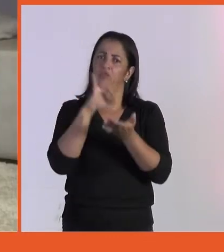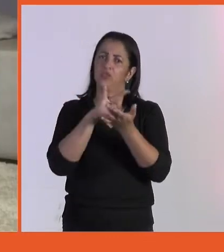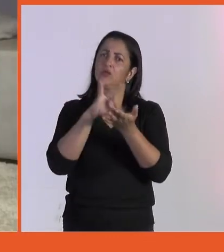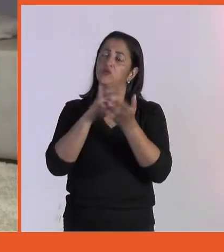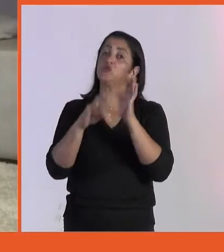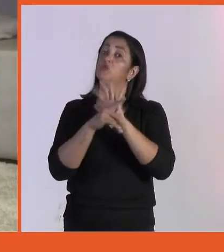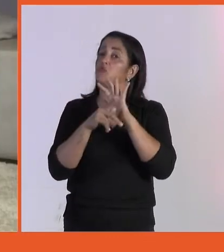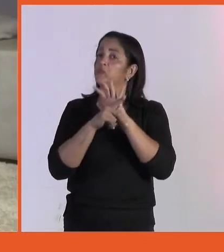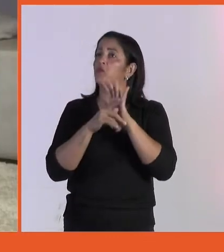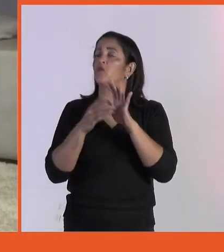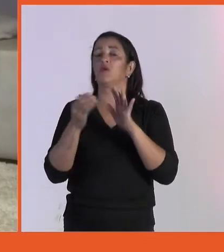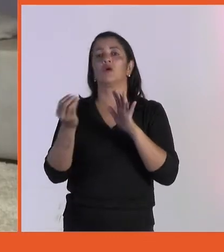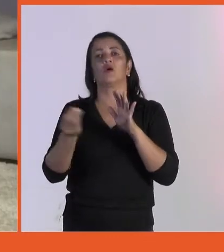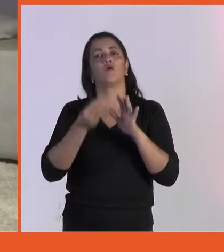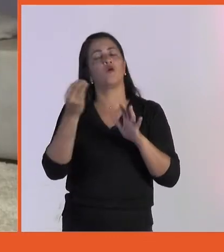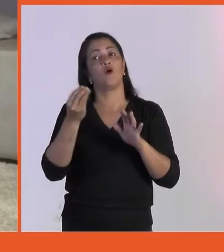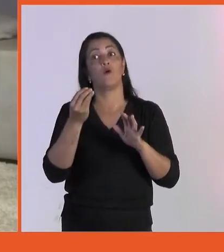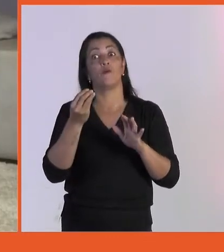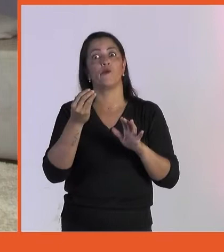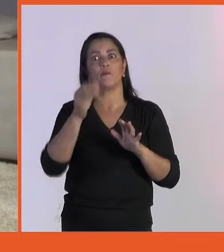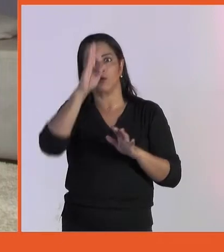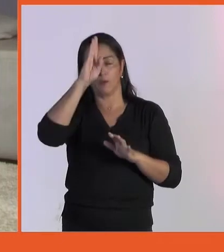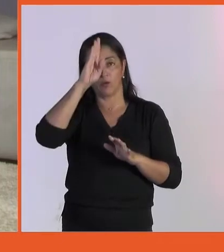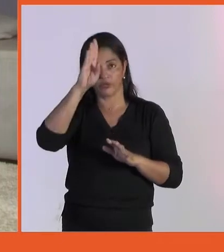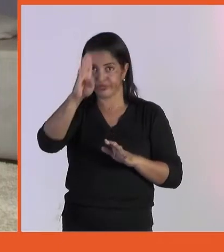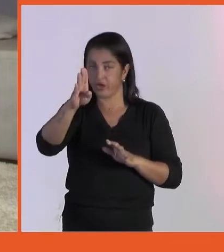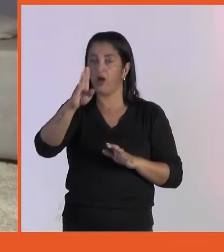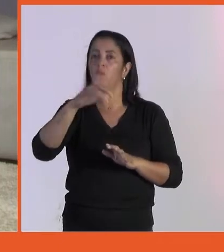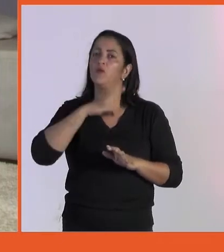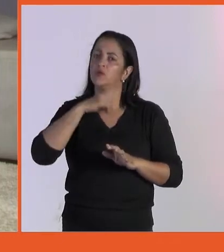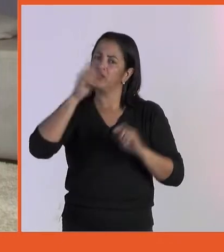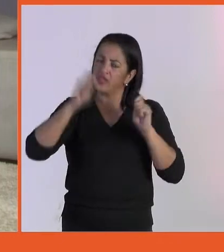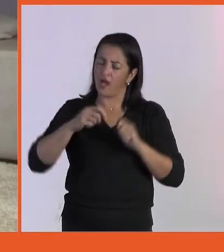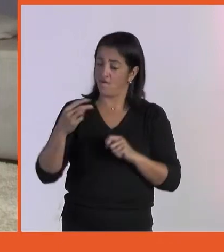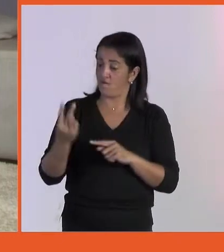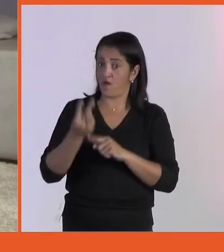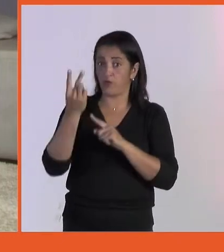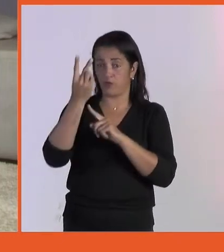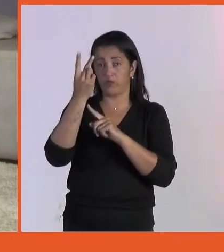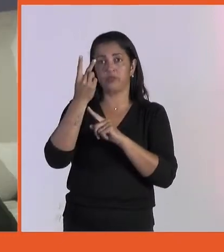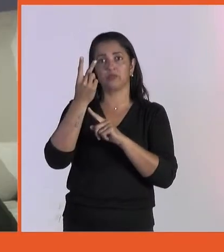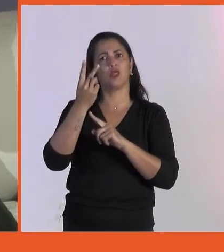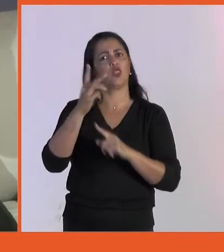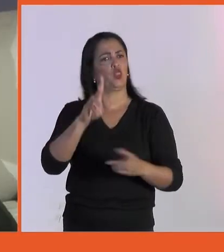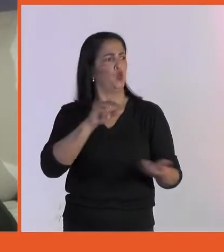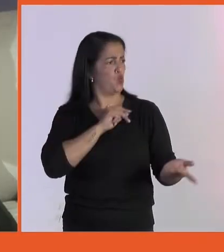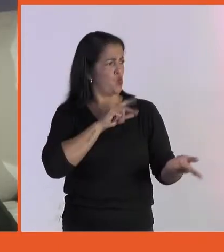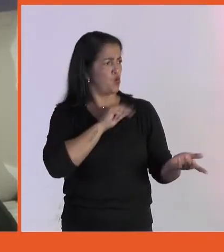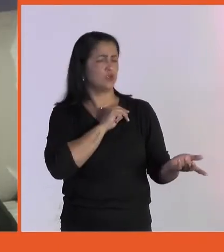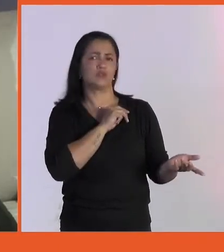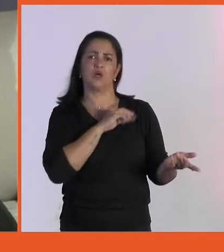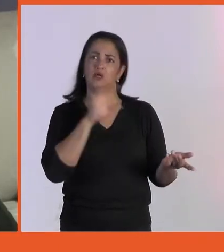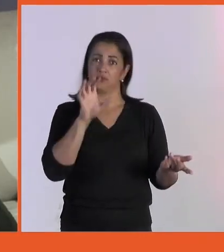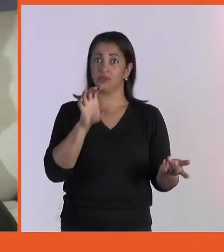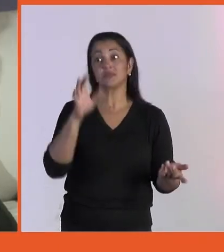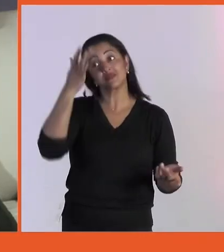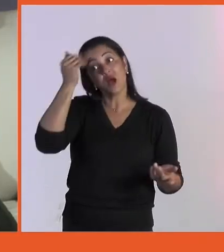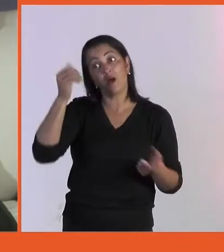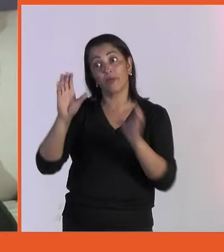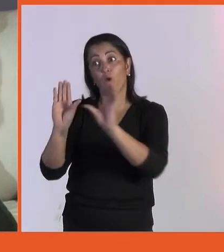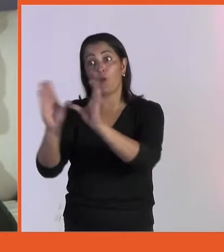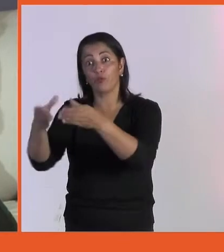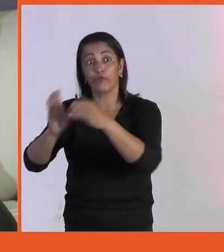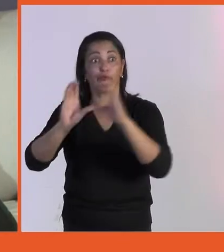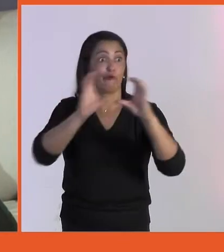público é primordial. Acho que isso que você falou dos valores também, cada um acho que sabe a comunidade que tem, né? A gente